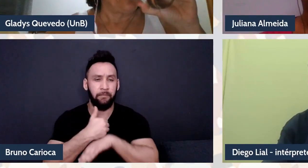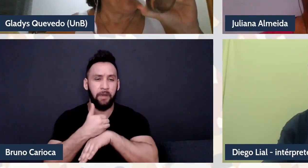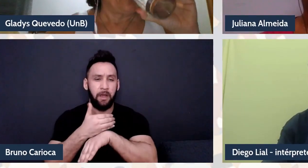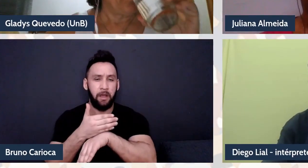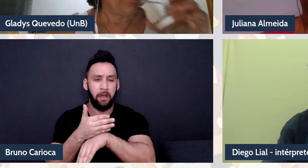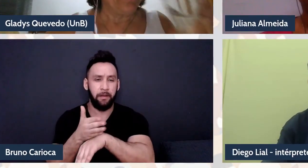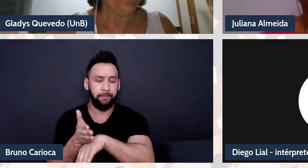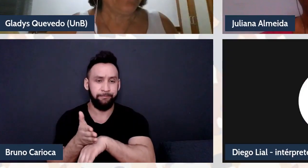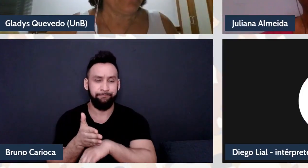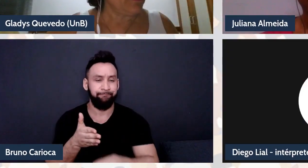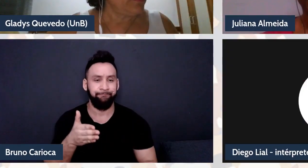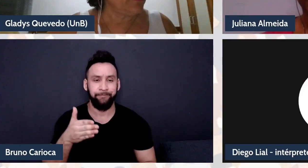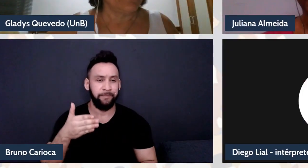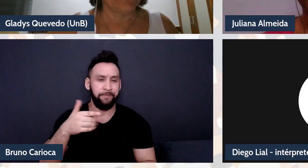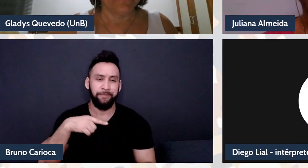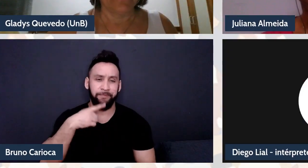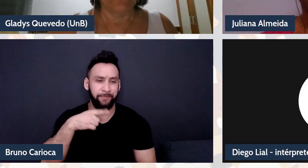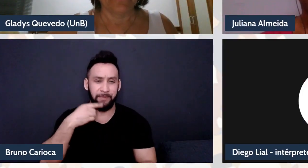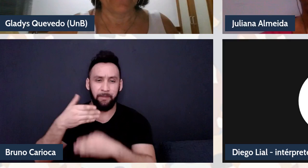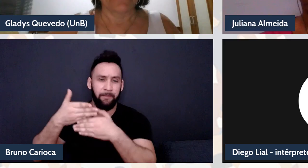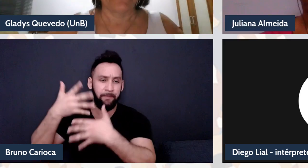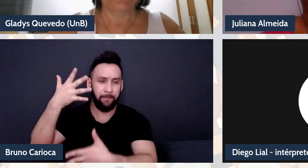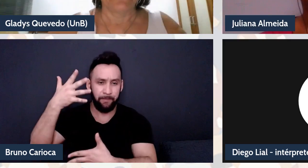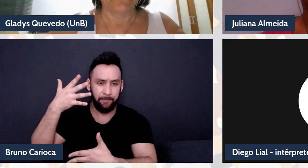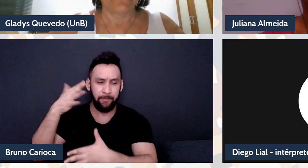abrir muito para o debate, né?